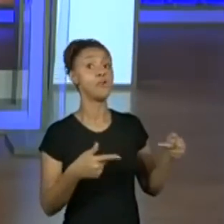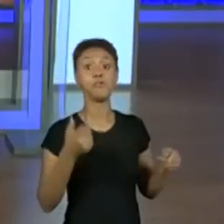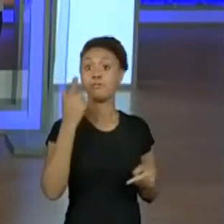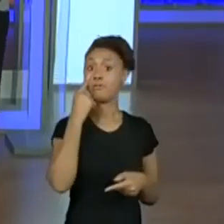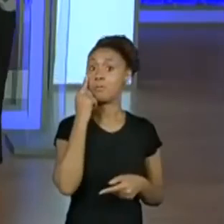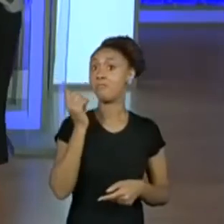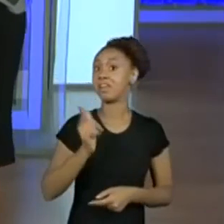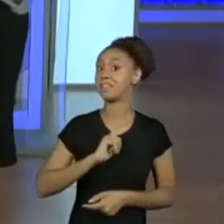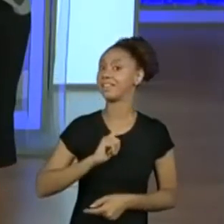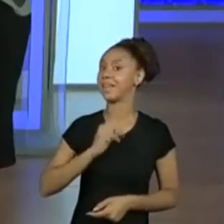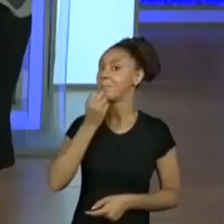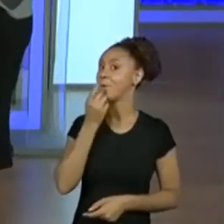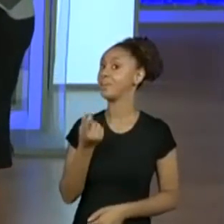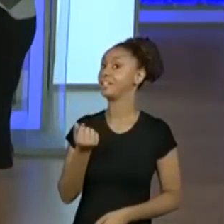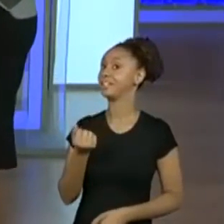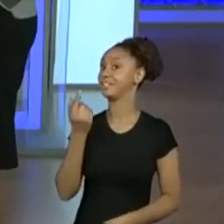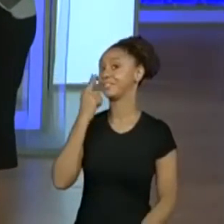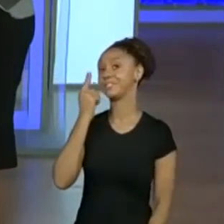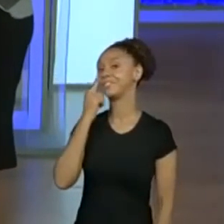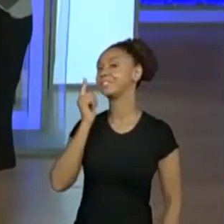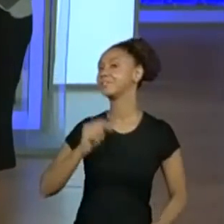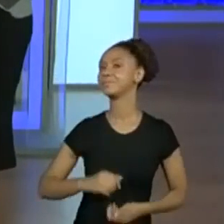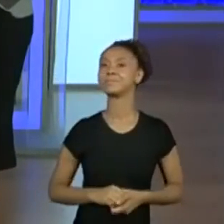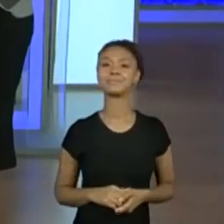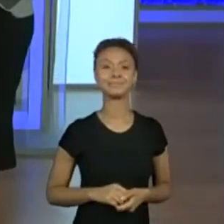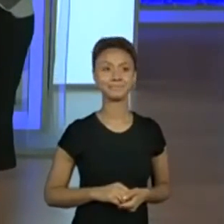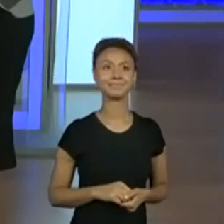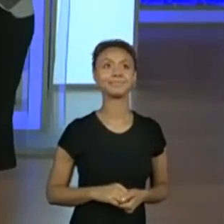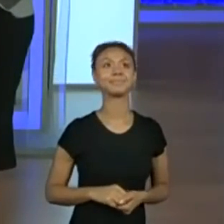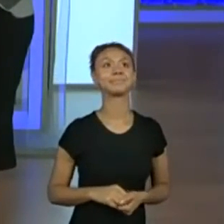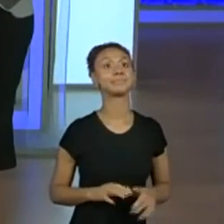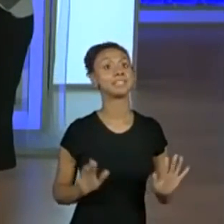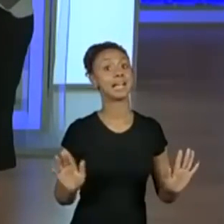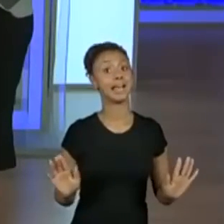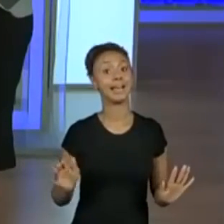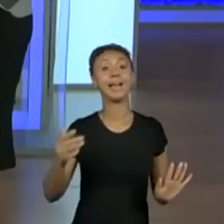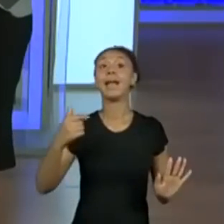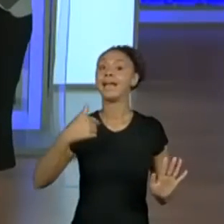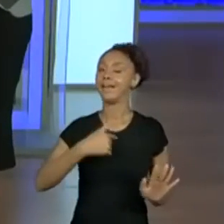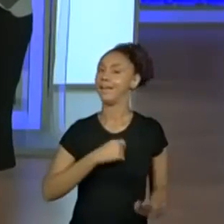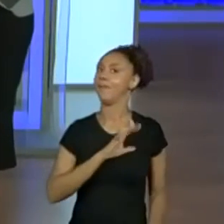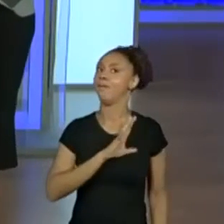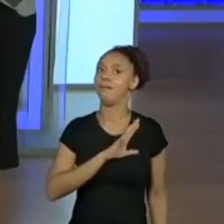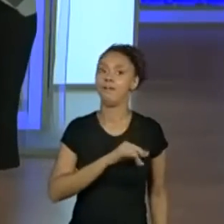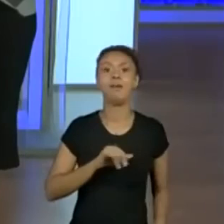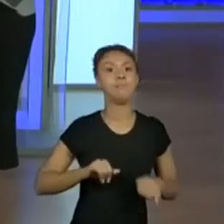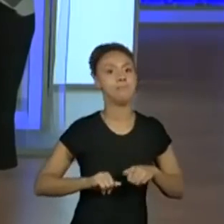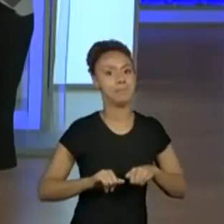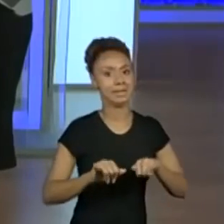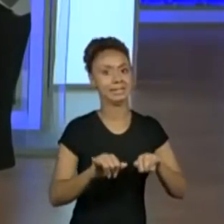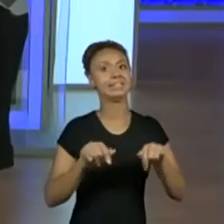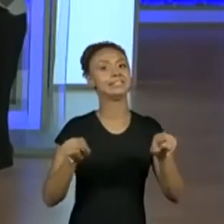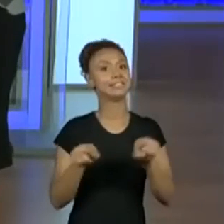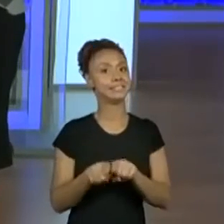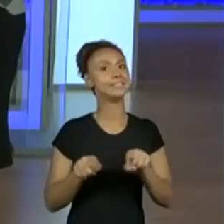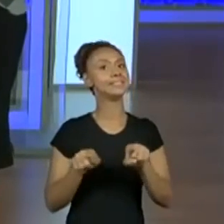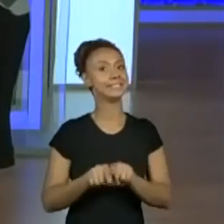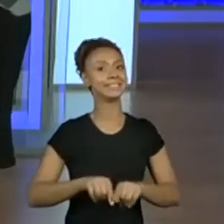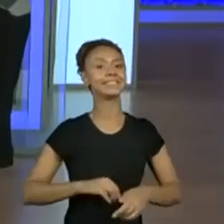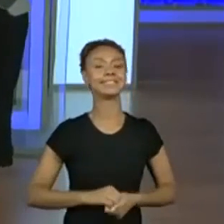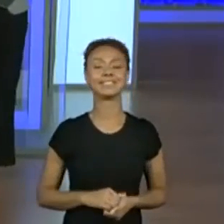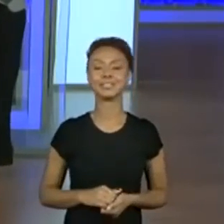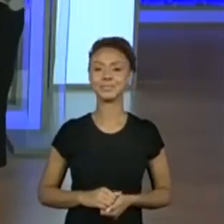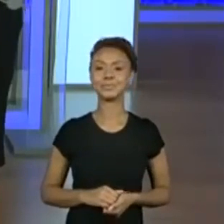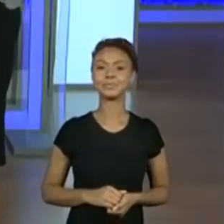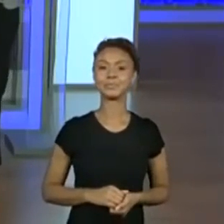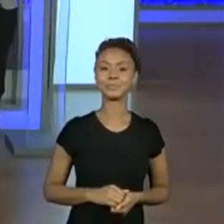ser bons aí os preços deles. Vamos, hein? Lá, olha, eu sou até suspeita em falar porque eu também gosto muito de ir ao supermercado, viu?